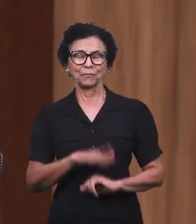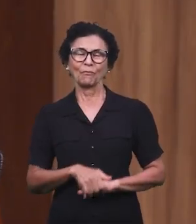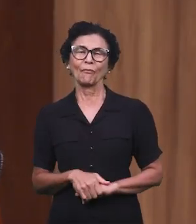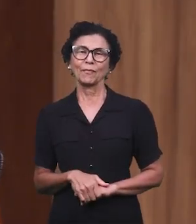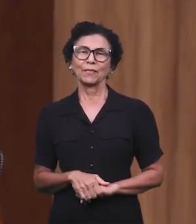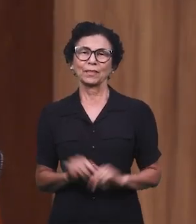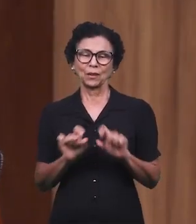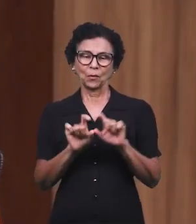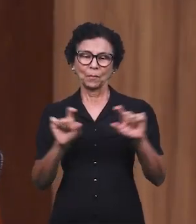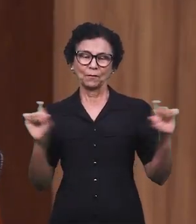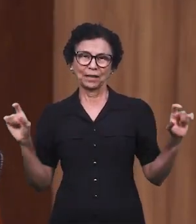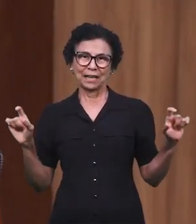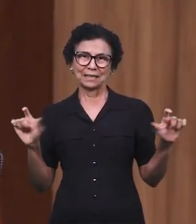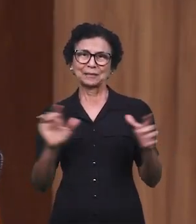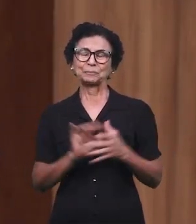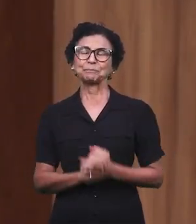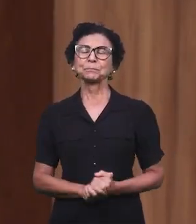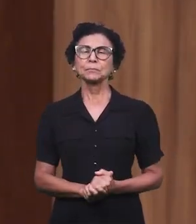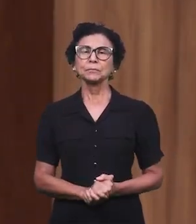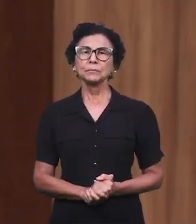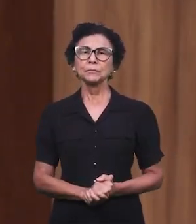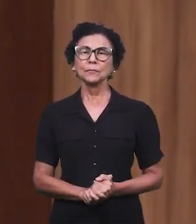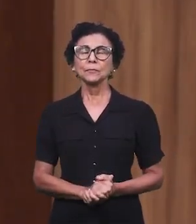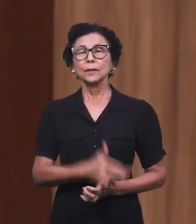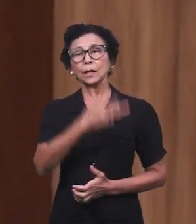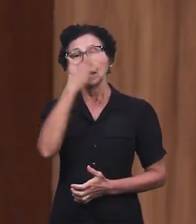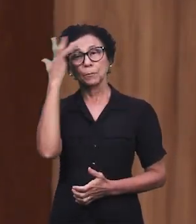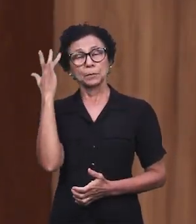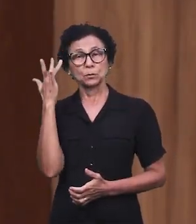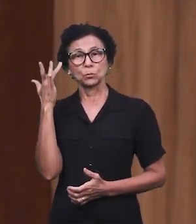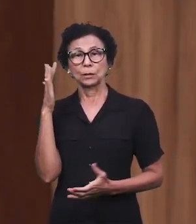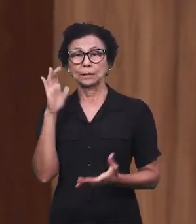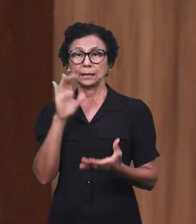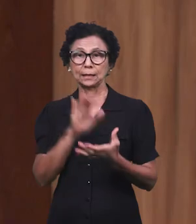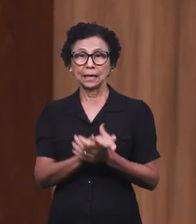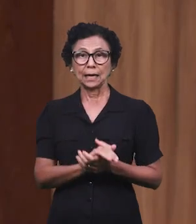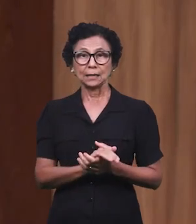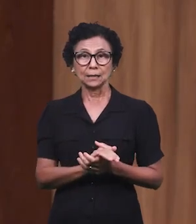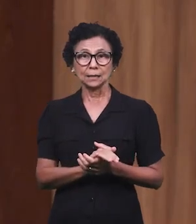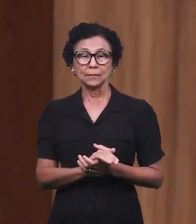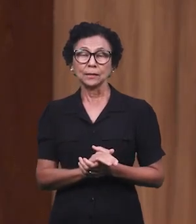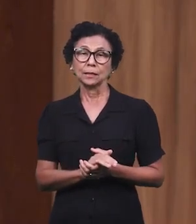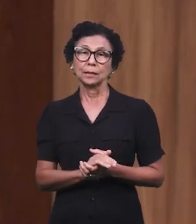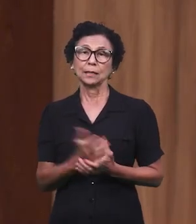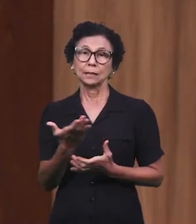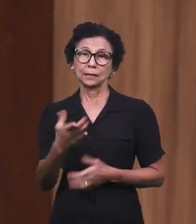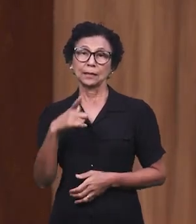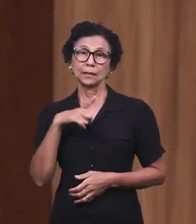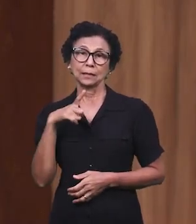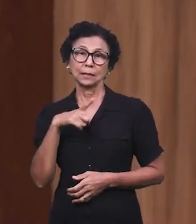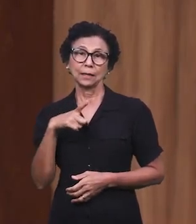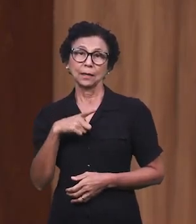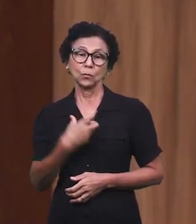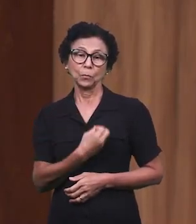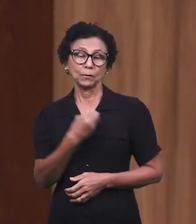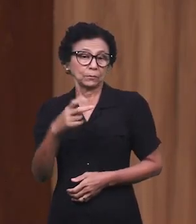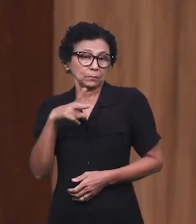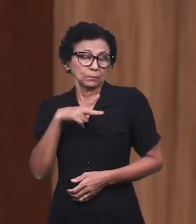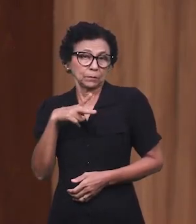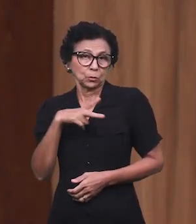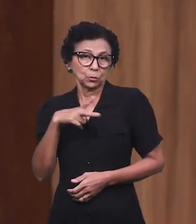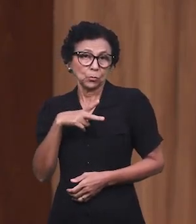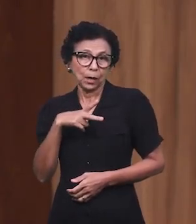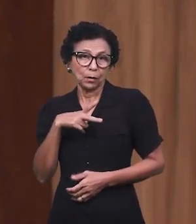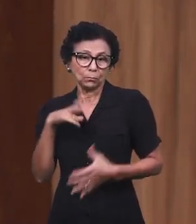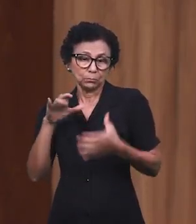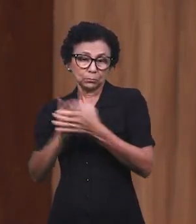casa quer casa. Então essa intervenção da sogra, e você vê que ela, que dá um exemplo muito grande, a